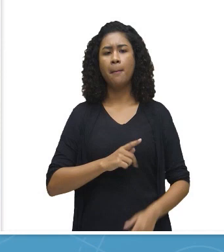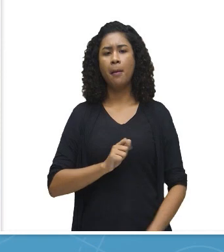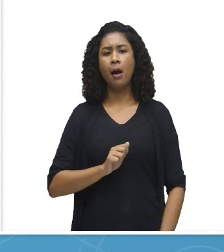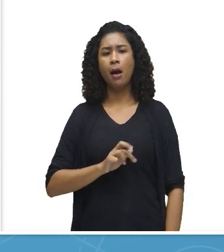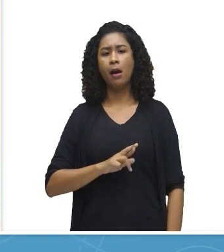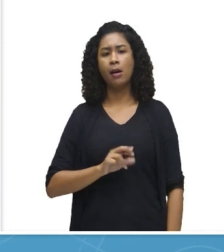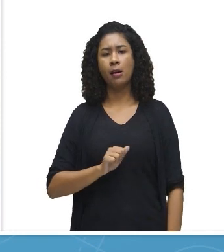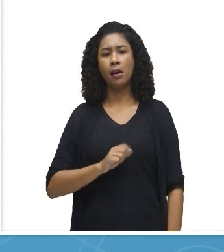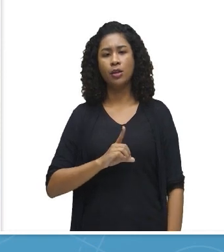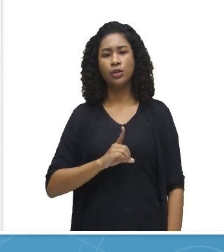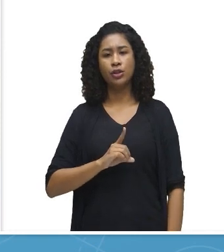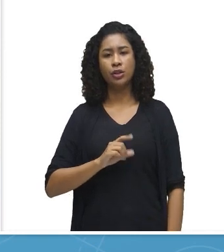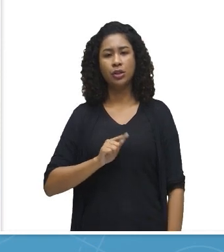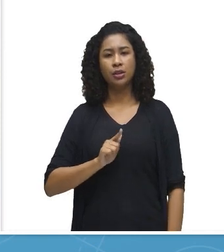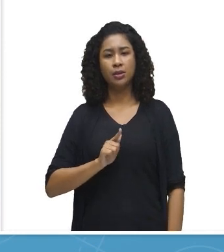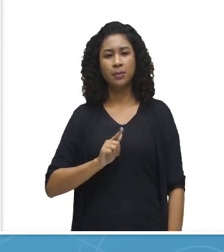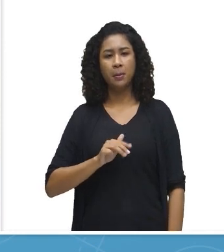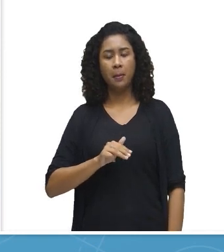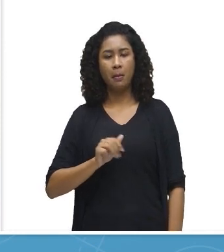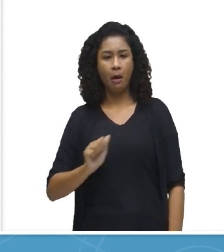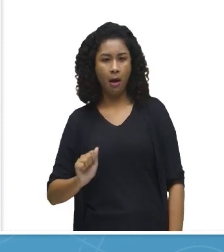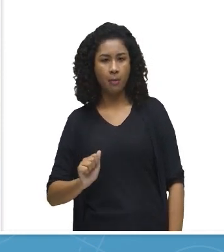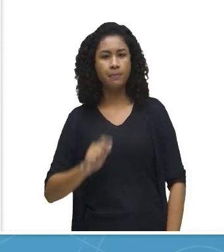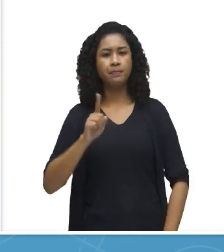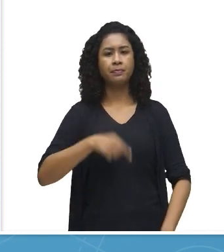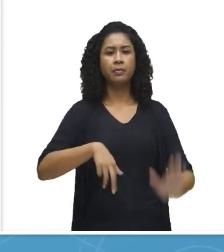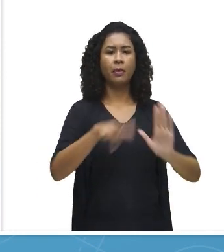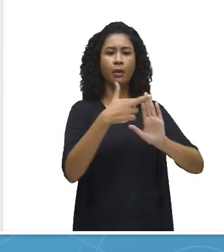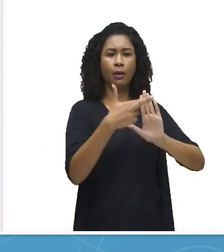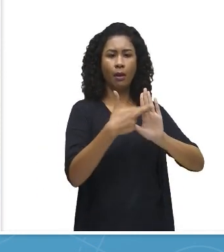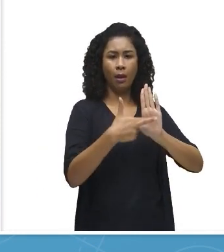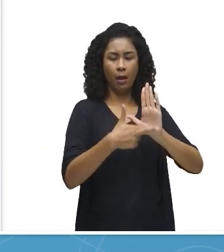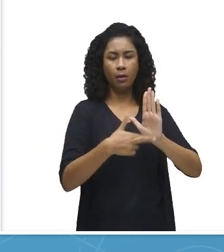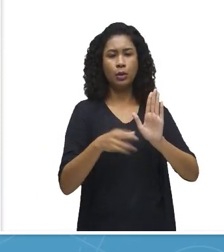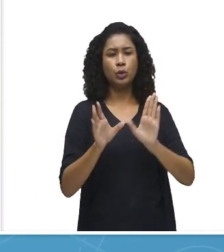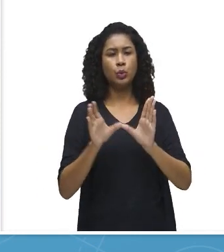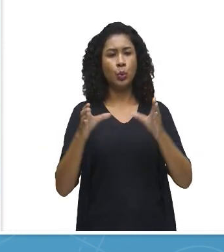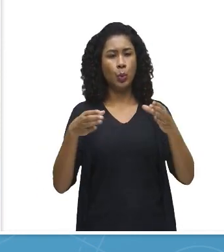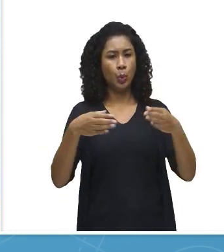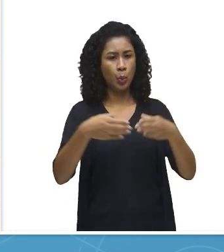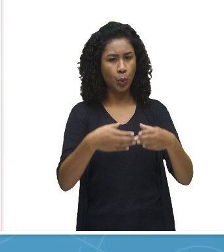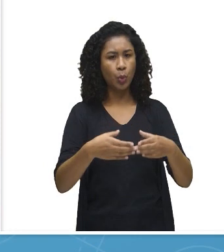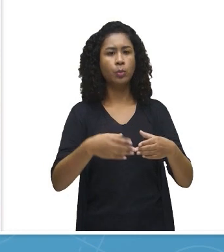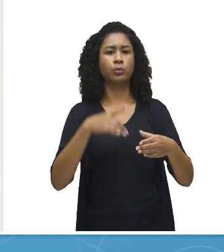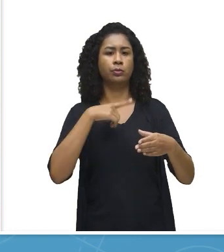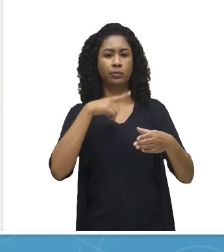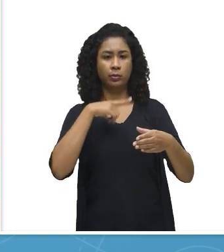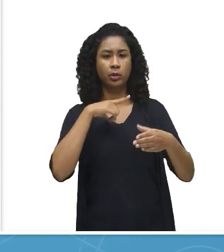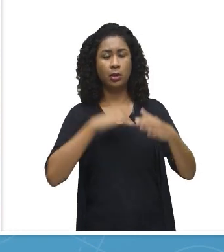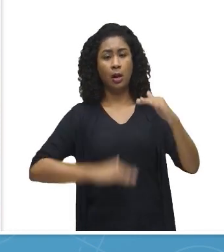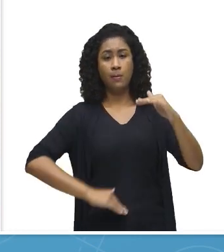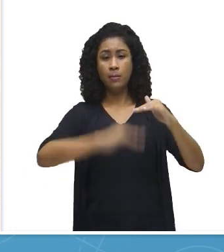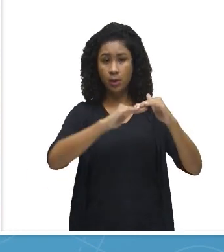são normas, modelos, orientadores de um grupo que estabelece limites,